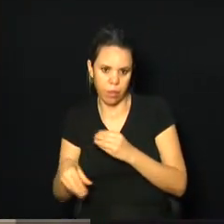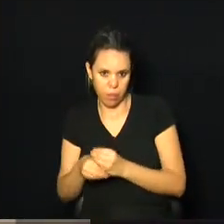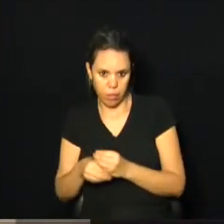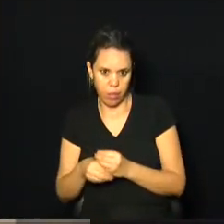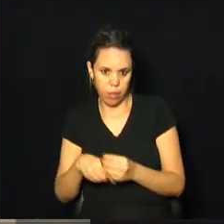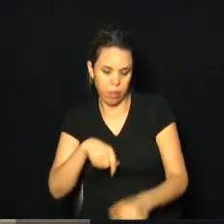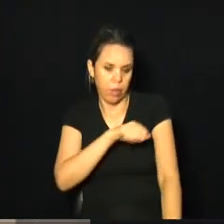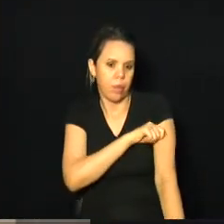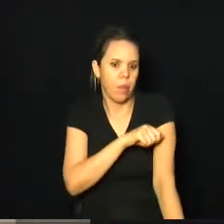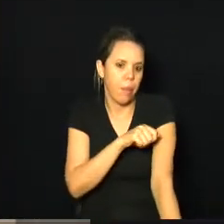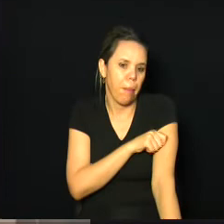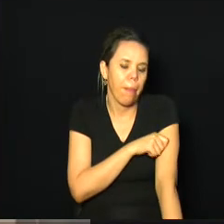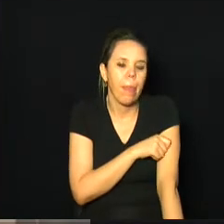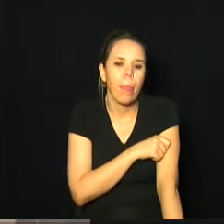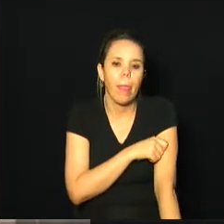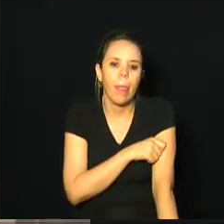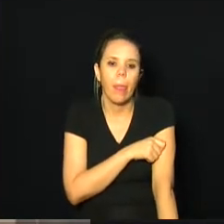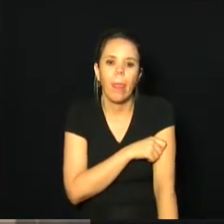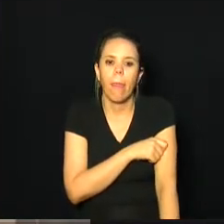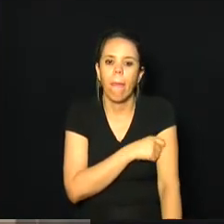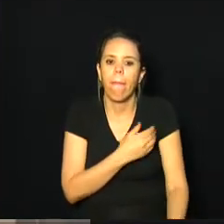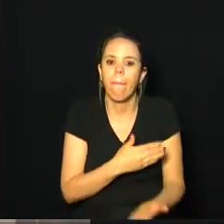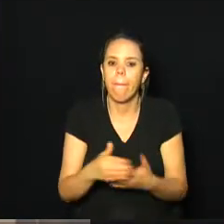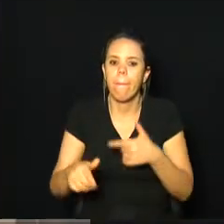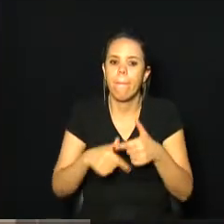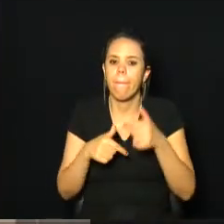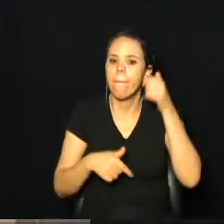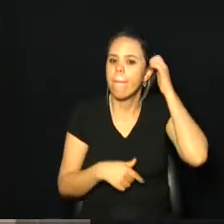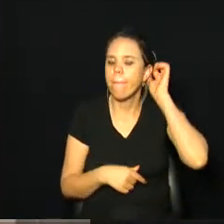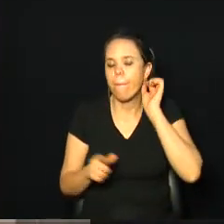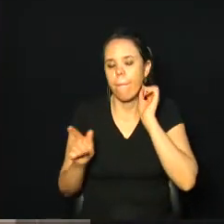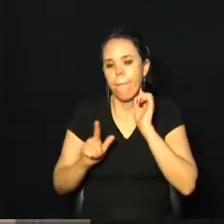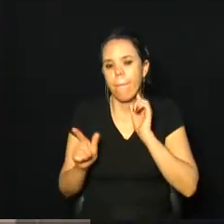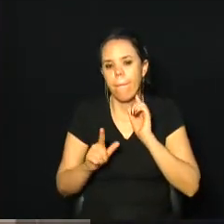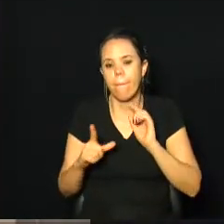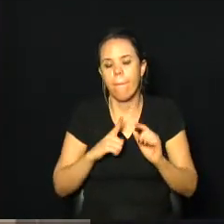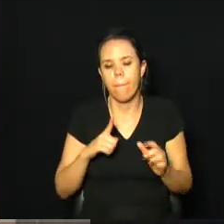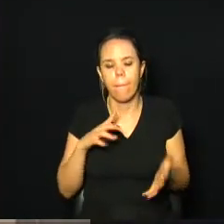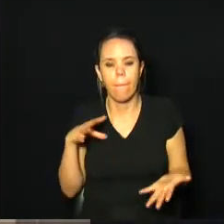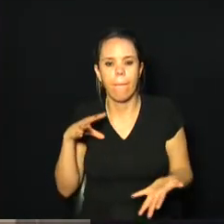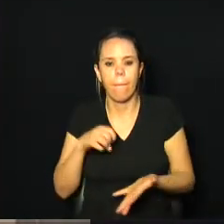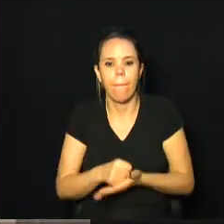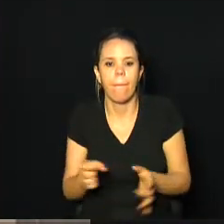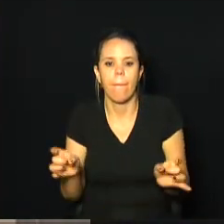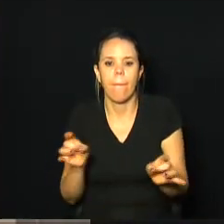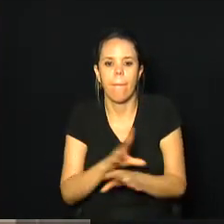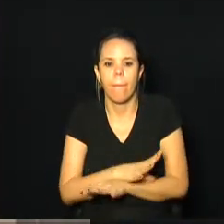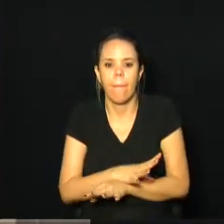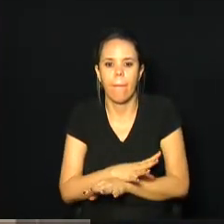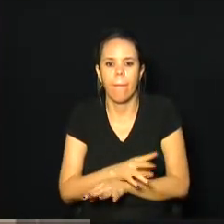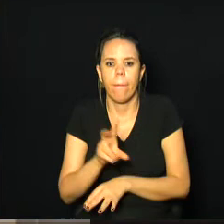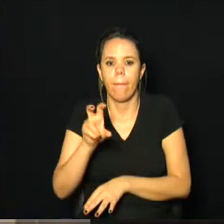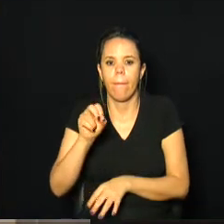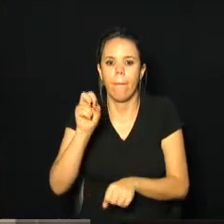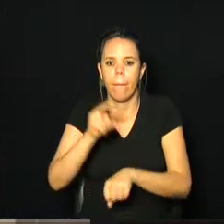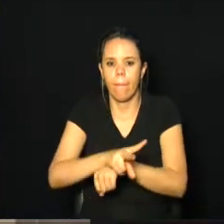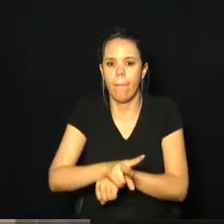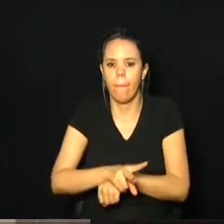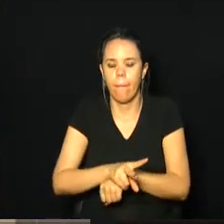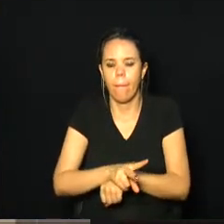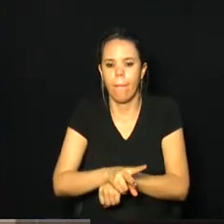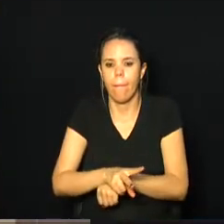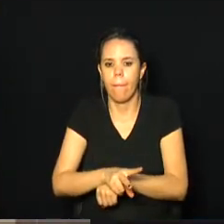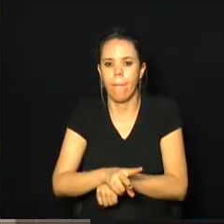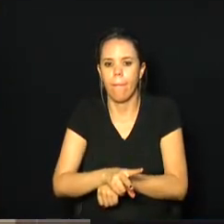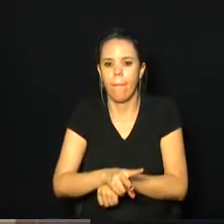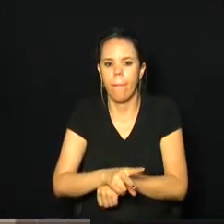esse aluno ou aluna para começar a trabalhar lá. Lógico, tiveram as inscrições, acabaram, eram 50 vagas, as 50